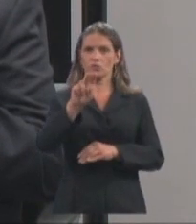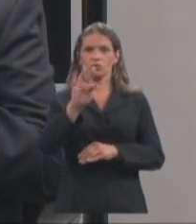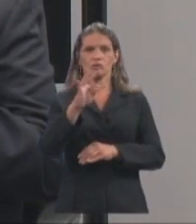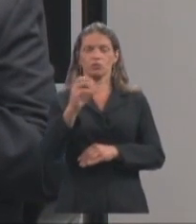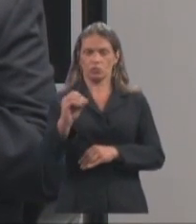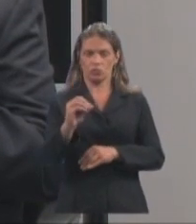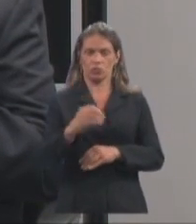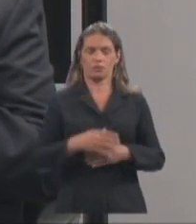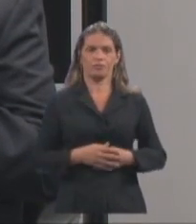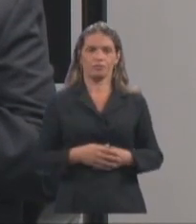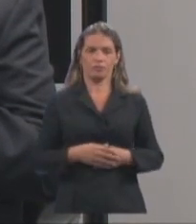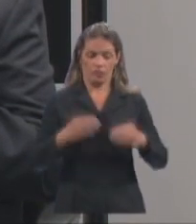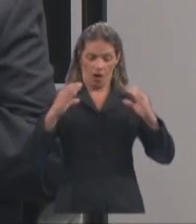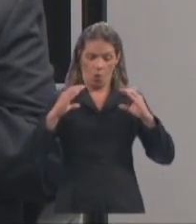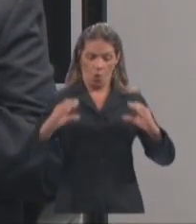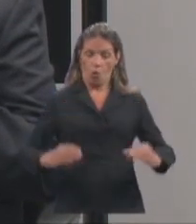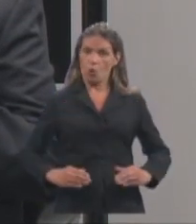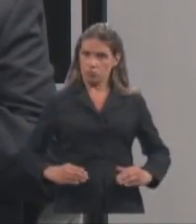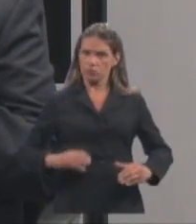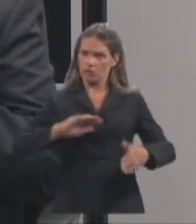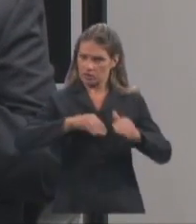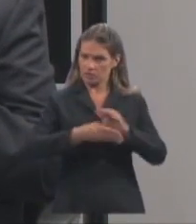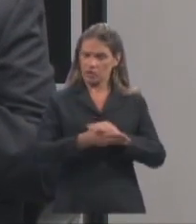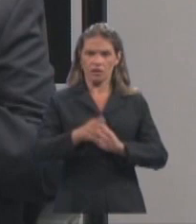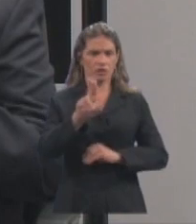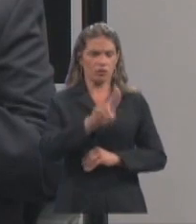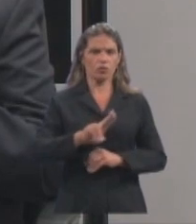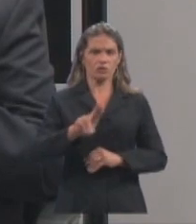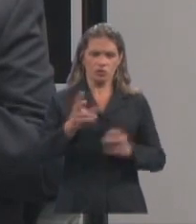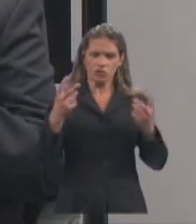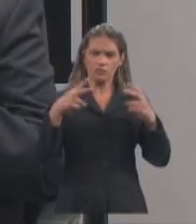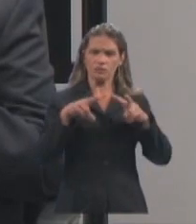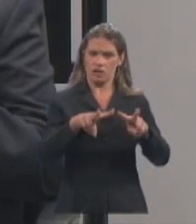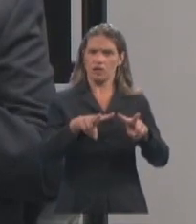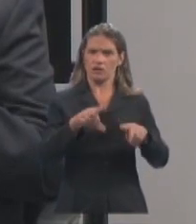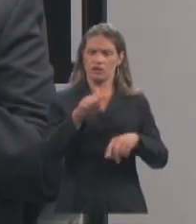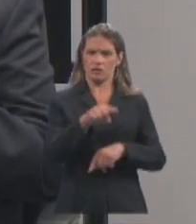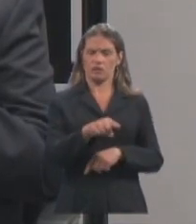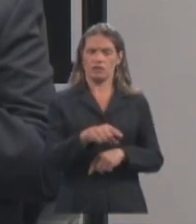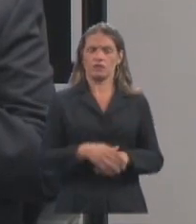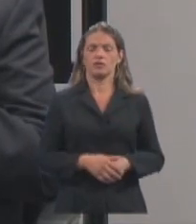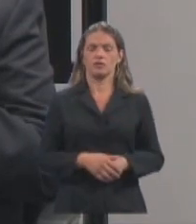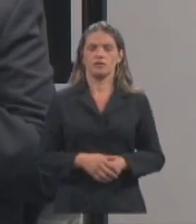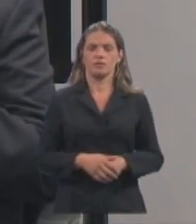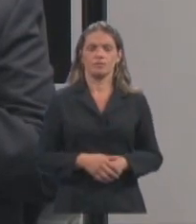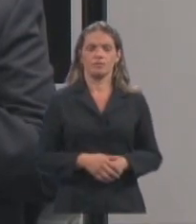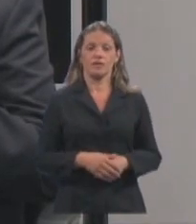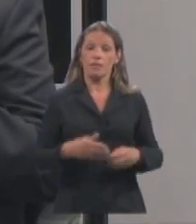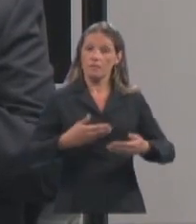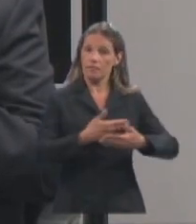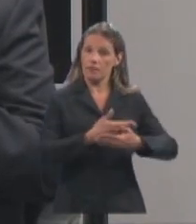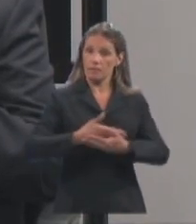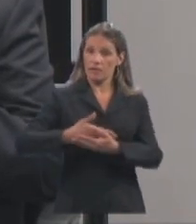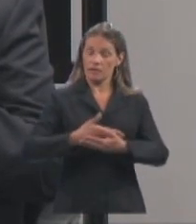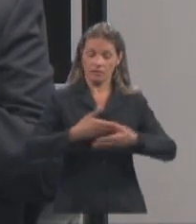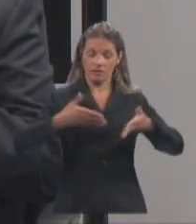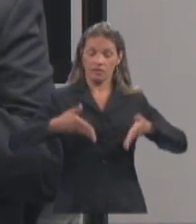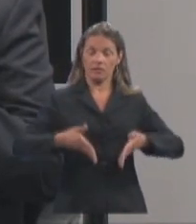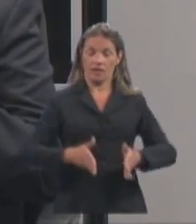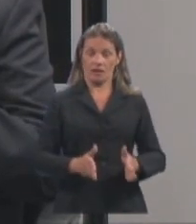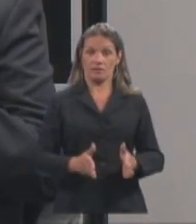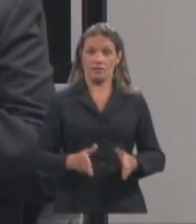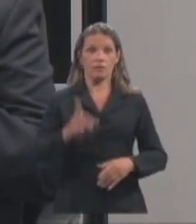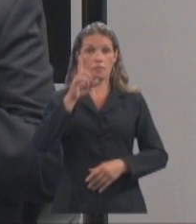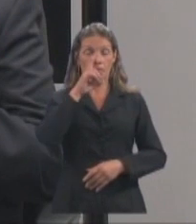adaptado ao uso né a gente vê isso muito claramente nos nenês que nascem das